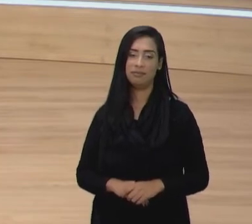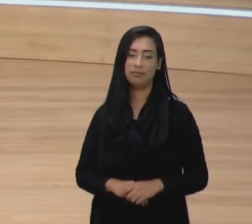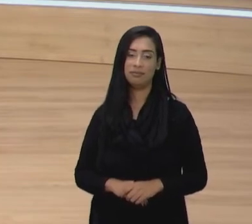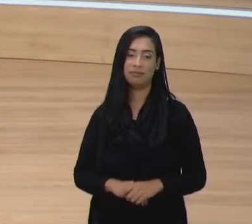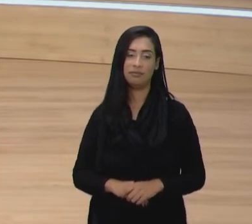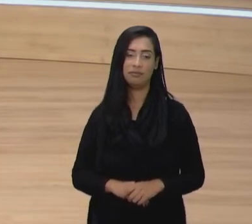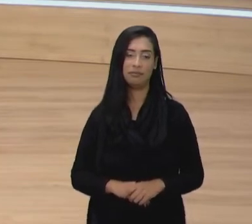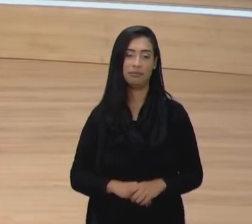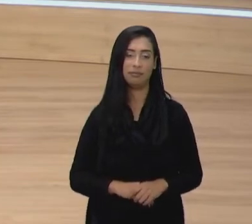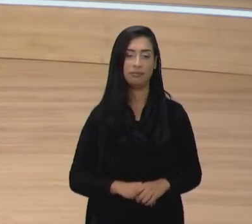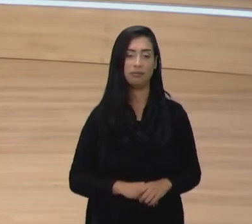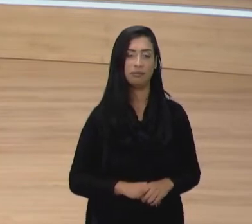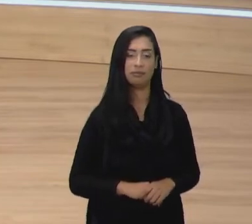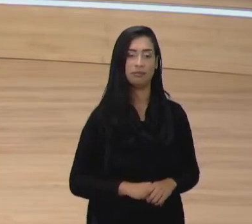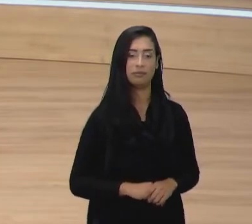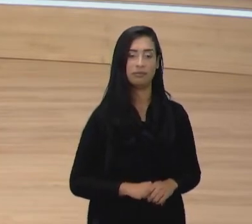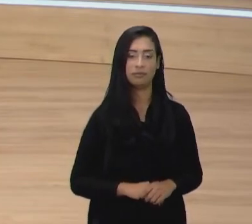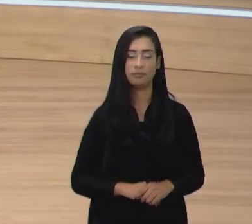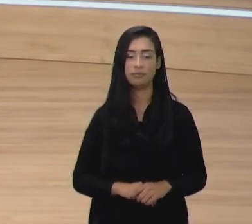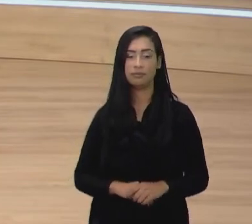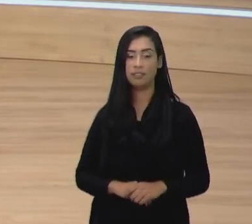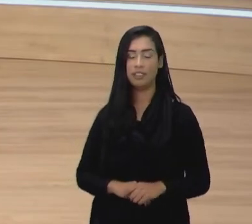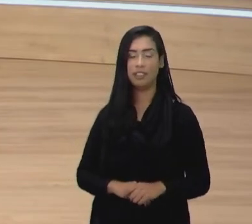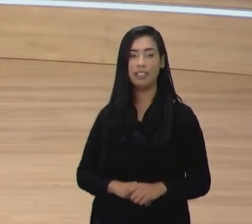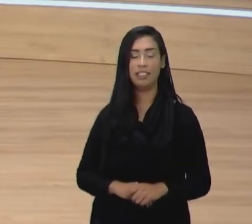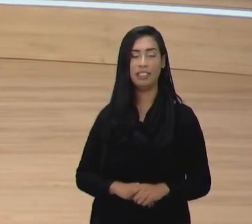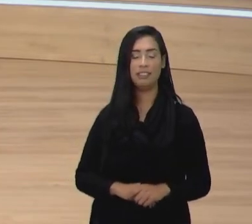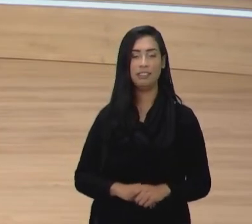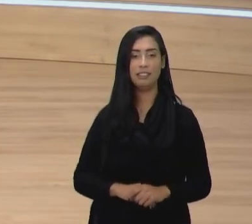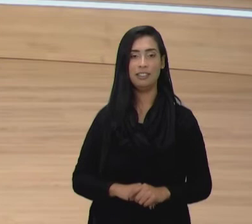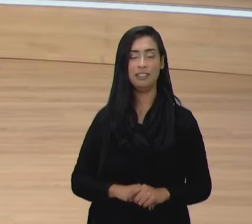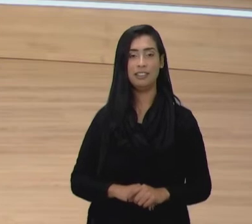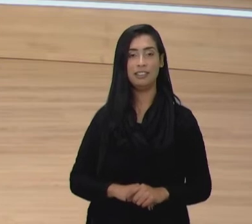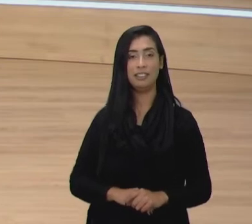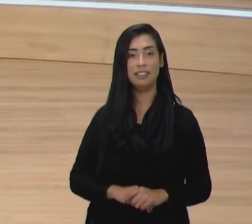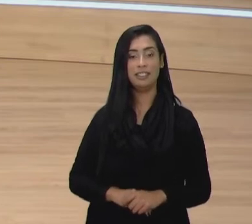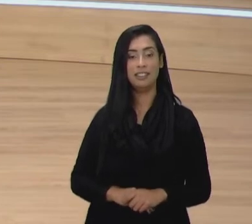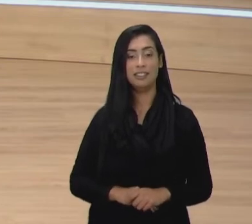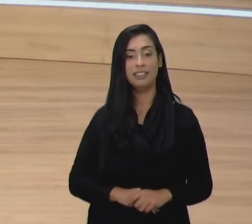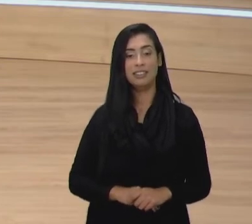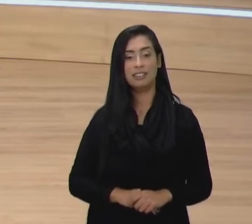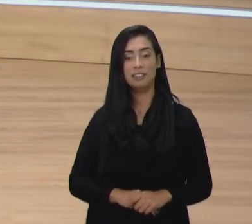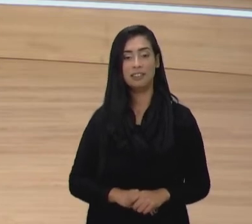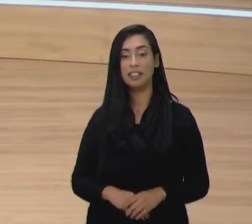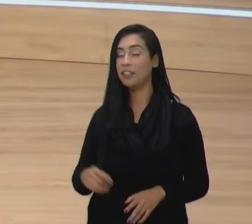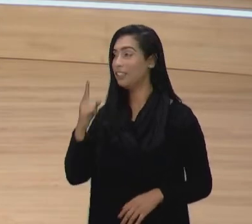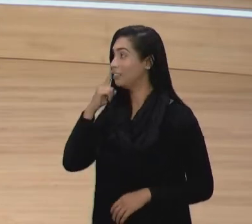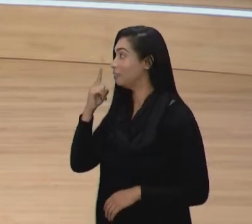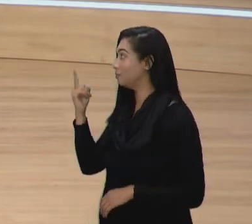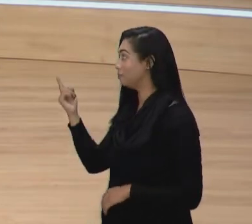Completo. Inteiro. E depois a gente vai fazendo a música. Então, uma vez inteiro aqui. Começamos.